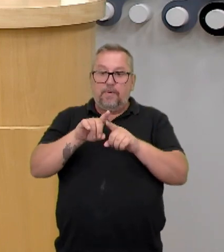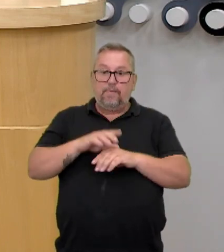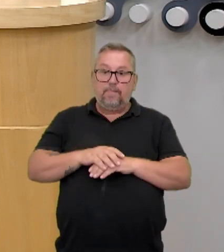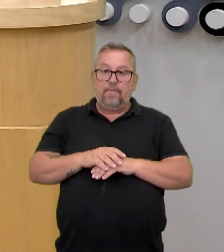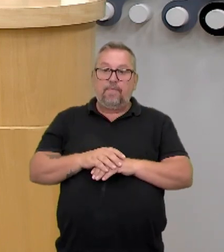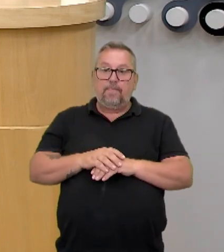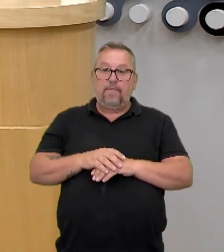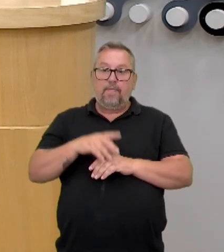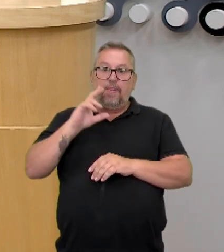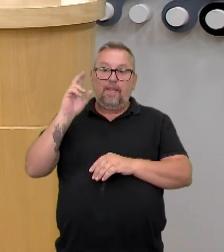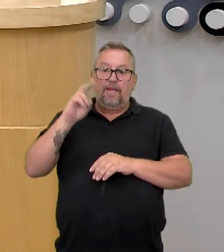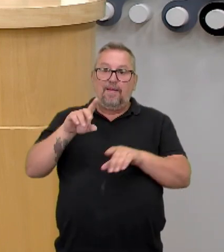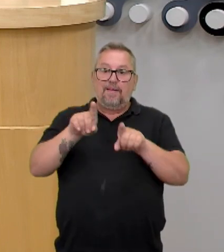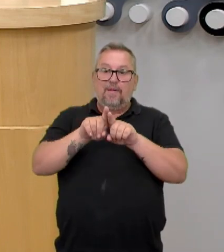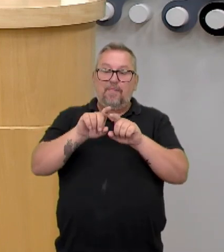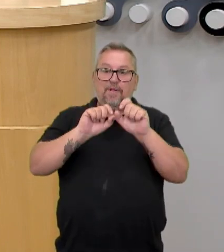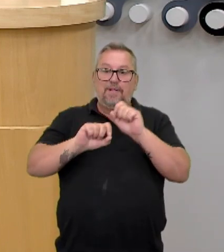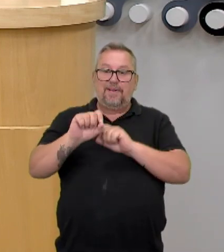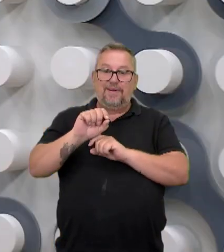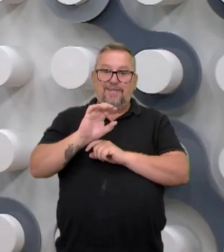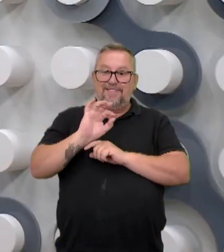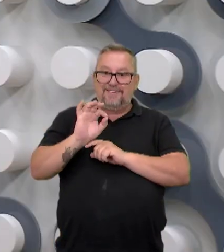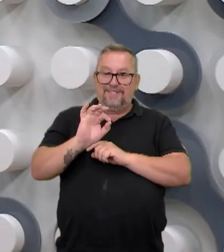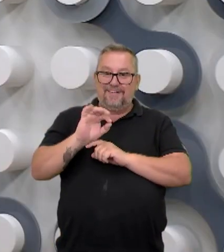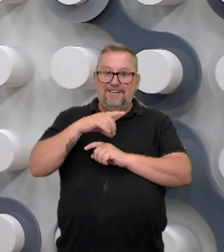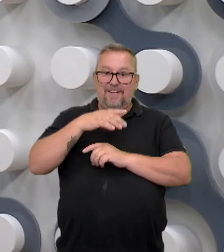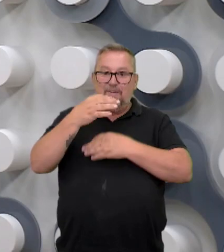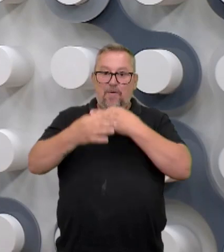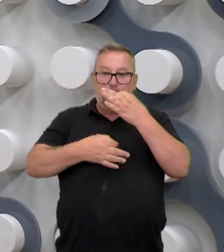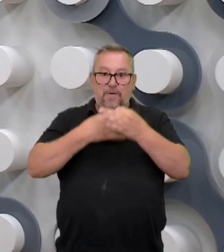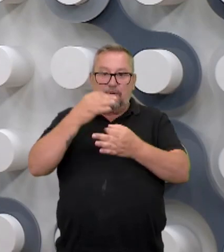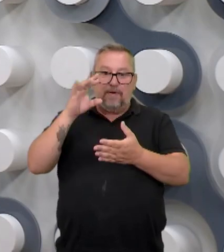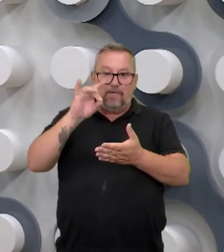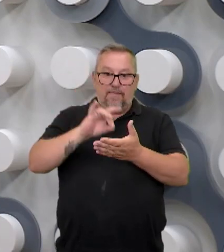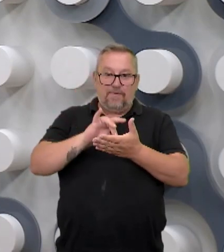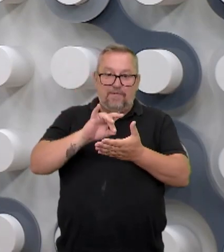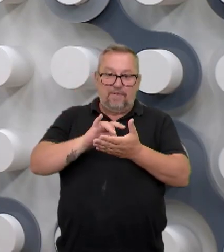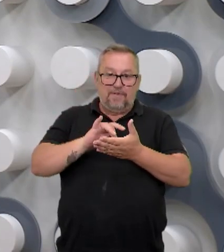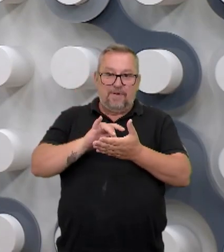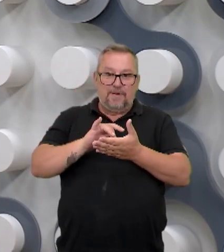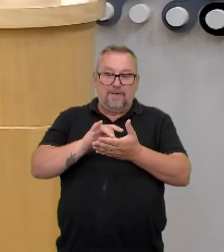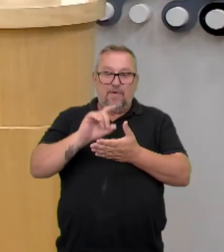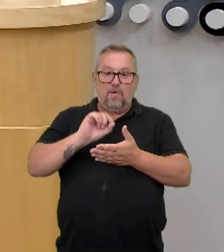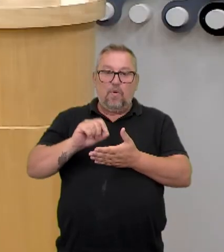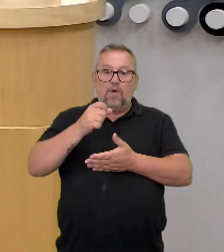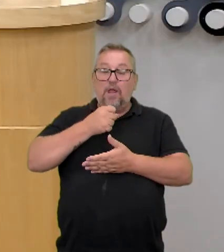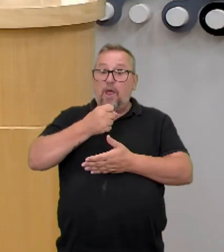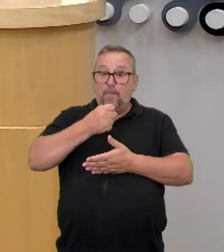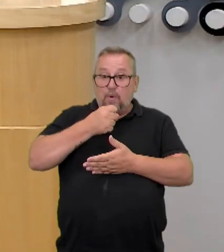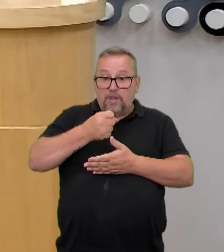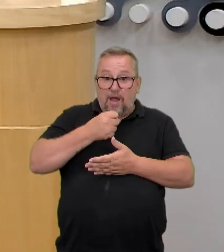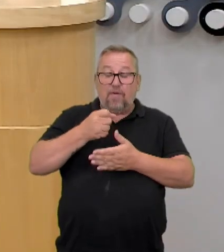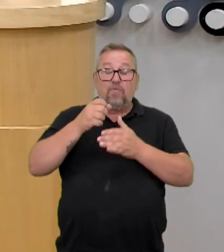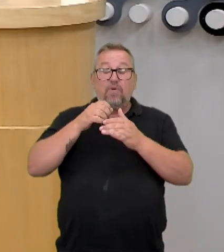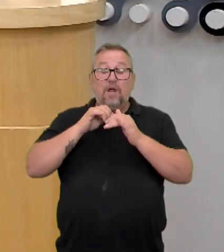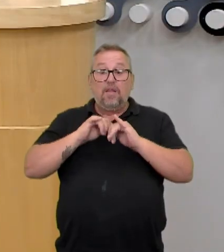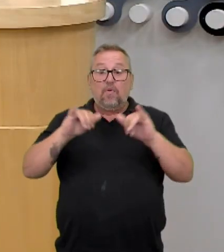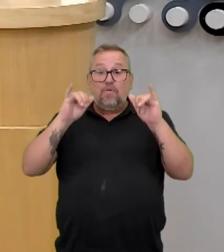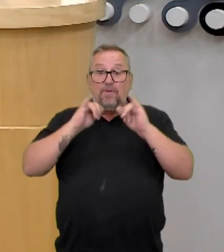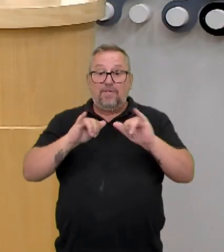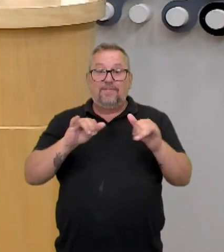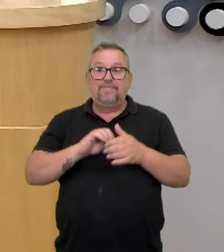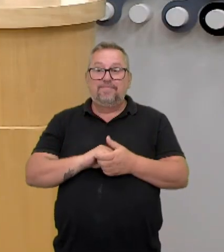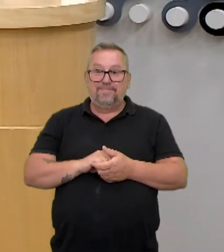com viés de pensar fake news, pensar artigo de opinião. E, na verdade, mais... O que é reportagem, o que é notícia, o que é artigo de opinião. É isso que eu ia